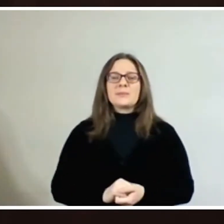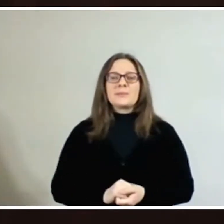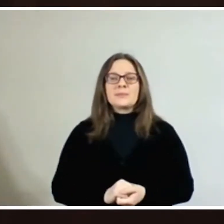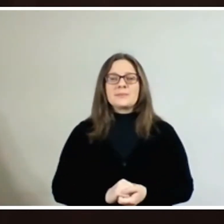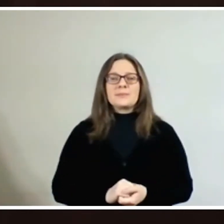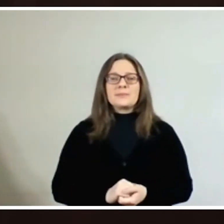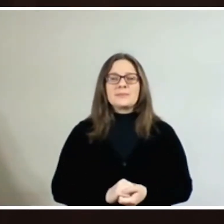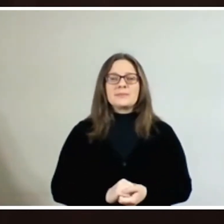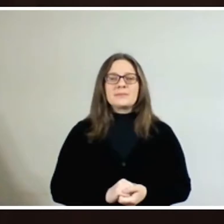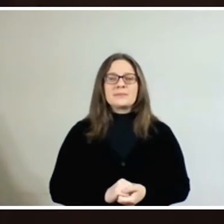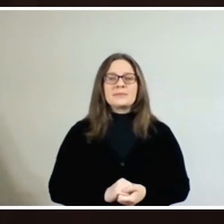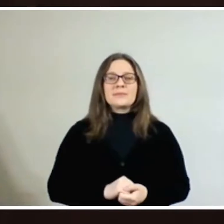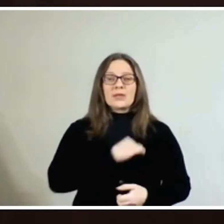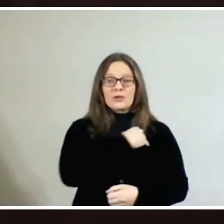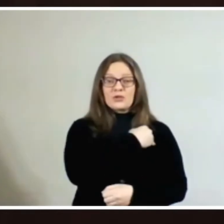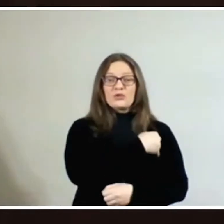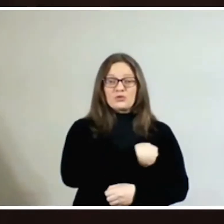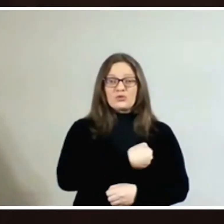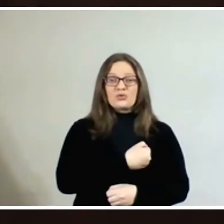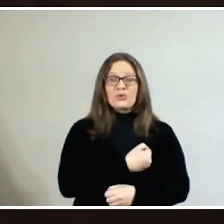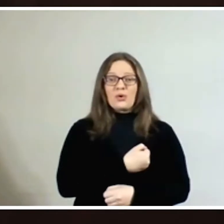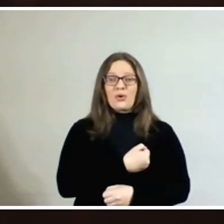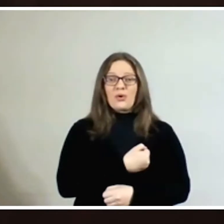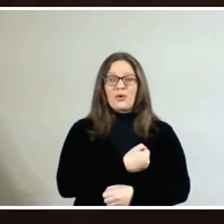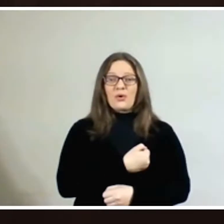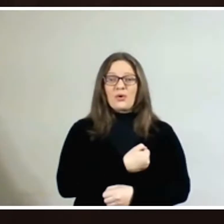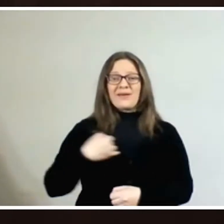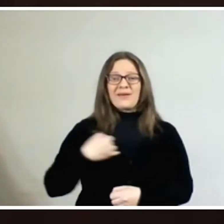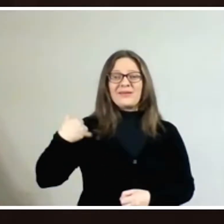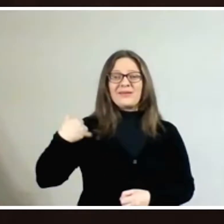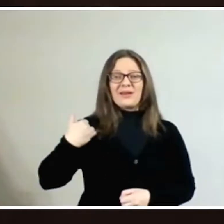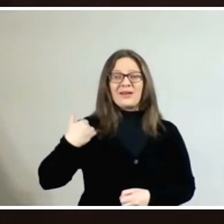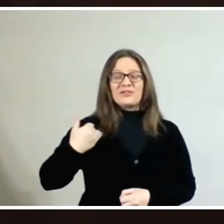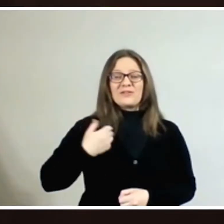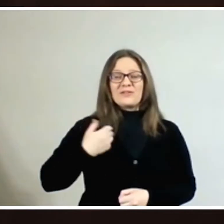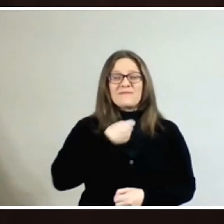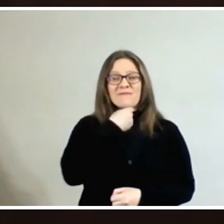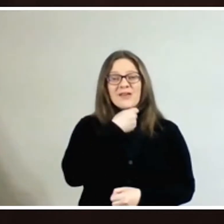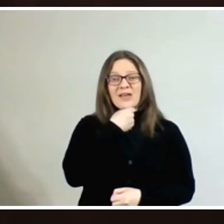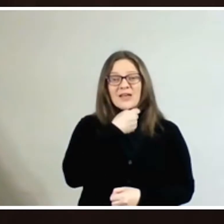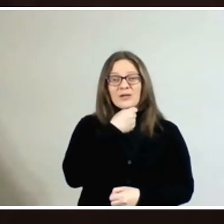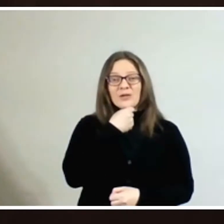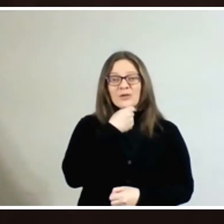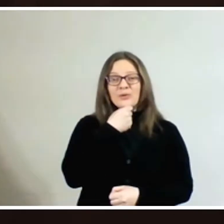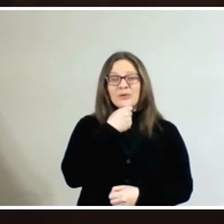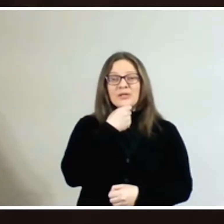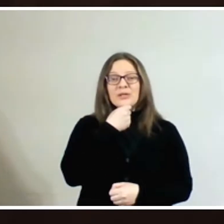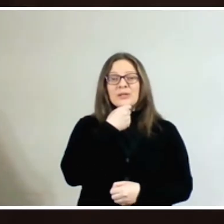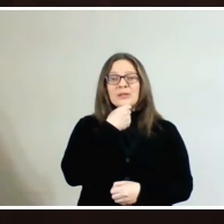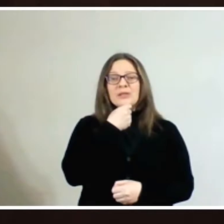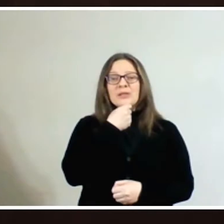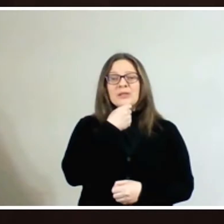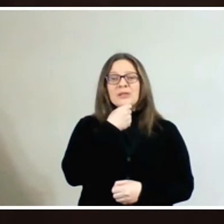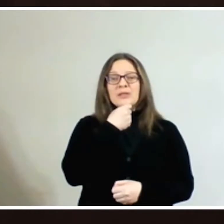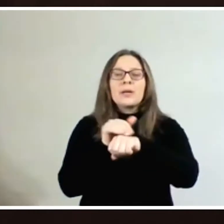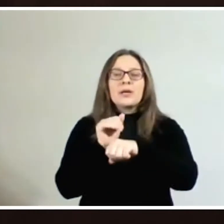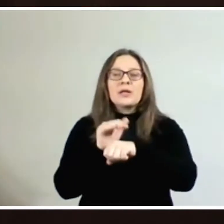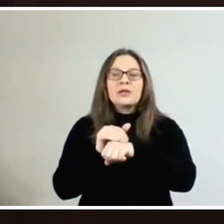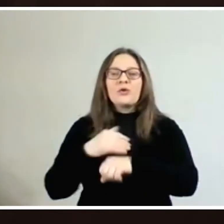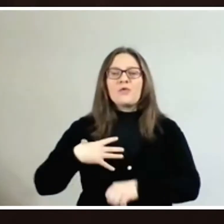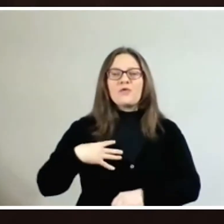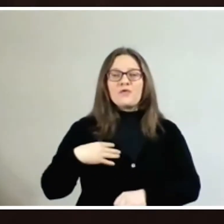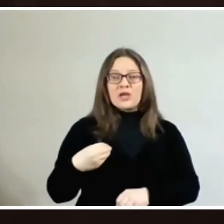João já era idoso, chamando você de filhinhos. Vocês, filhinhos, já é a última